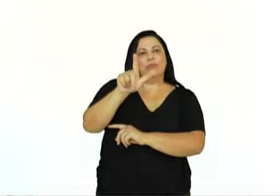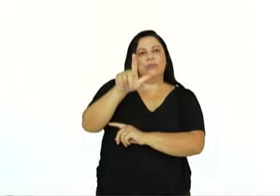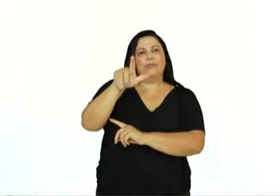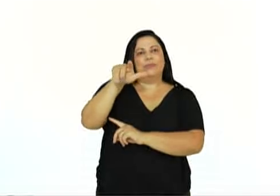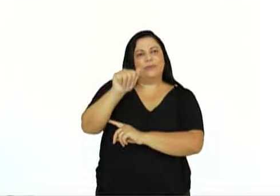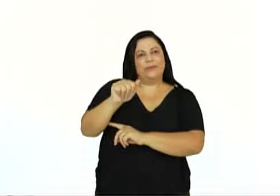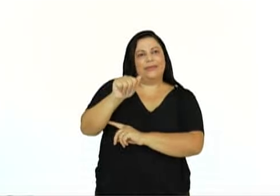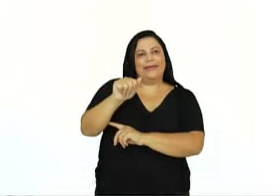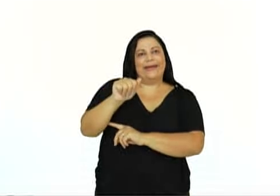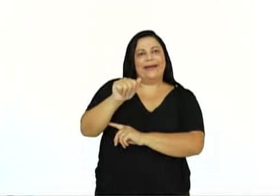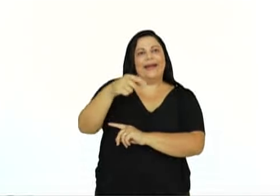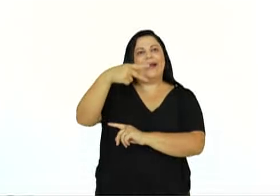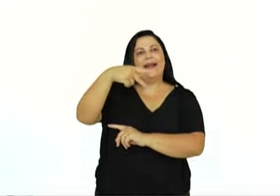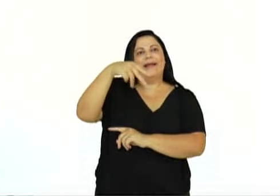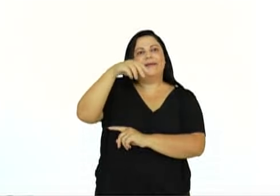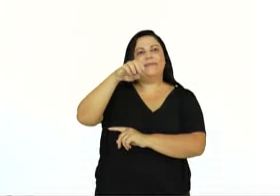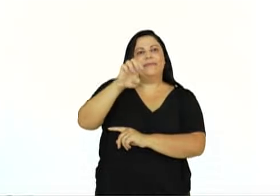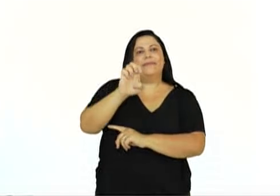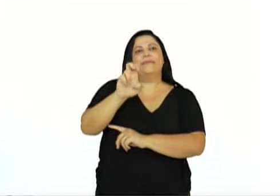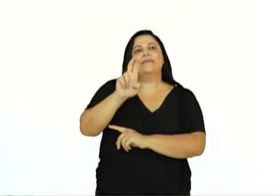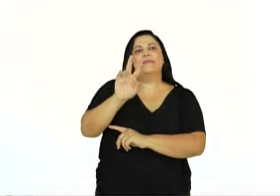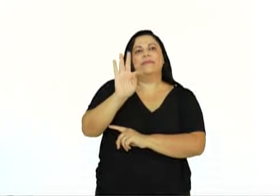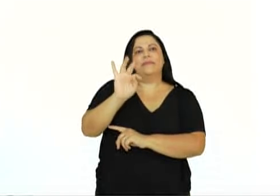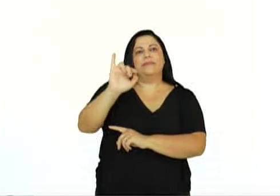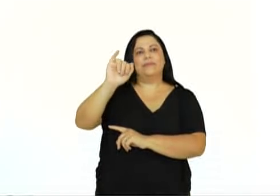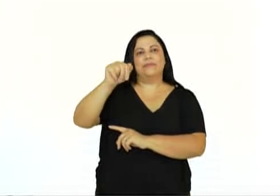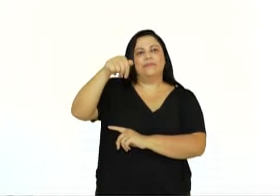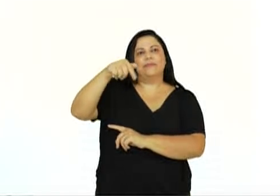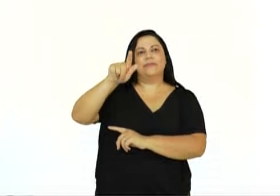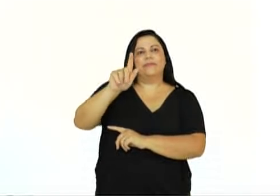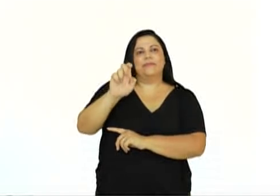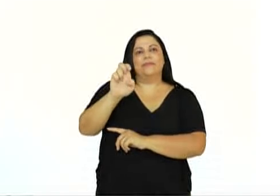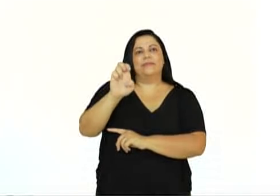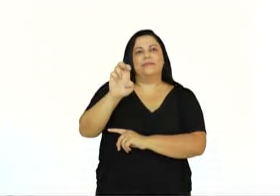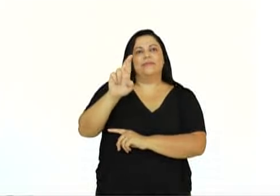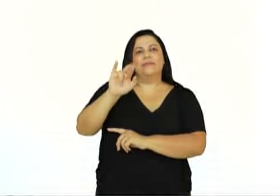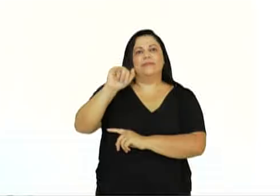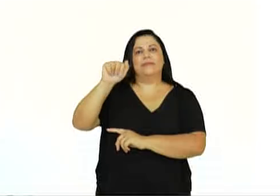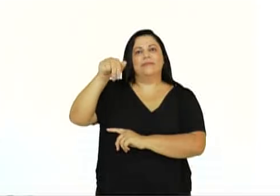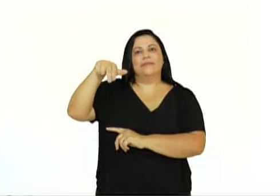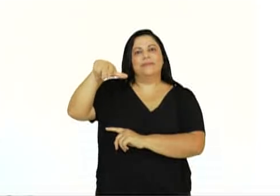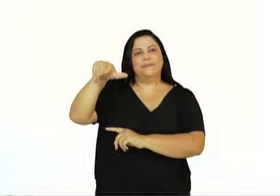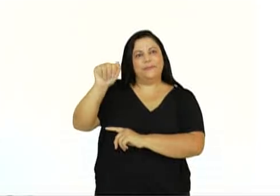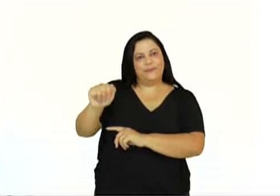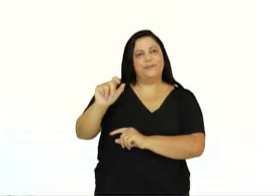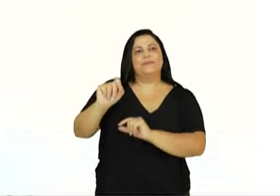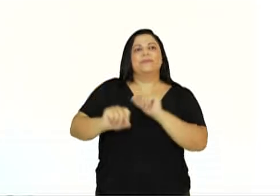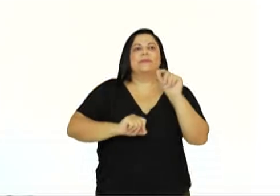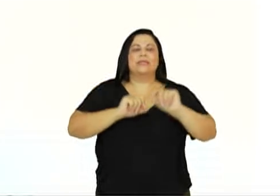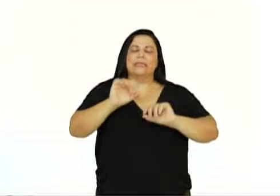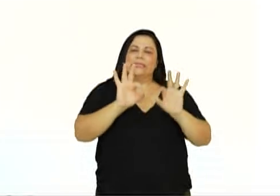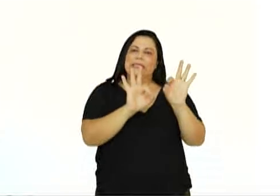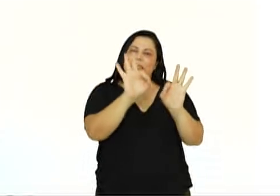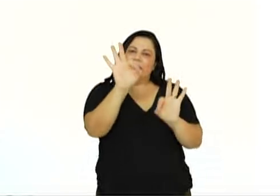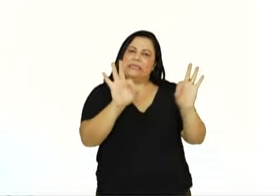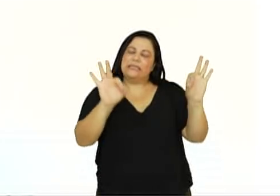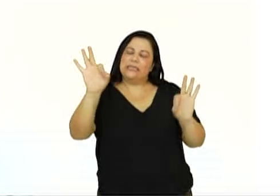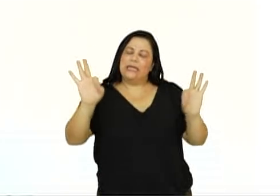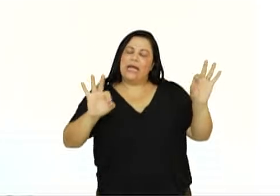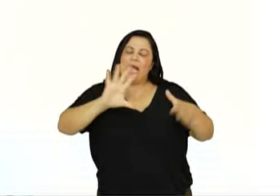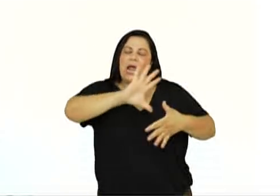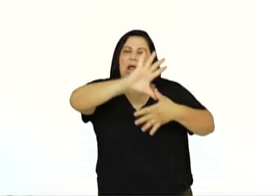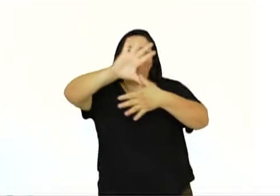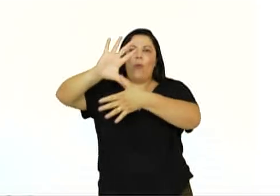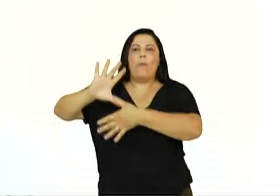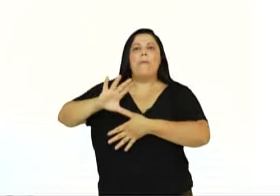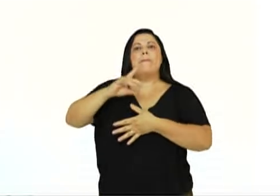desenho de como se constituía as estradas romanas, né? Então essas linhas em vermelho aqui é um mapa